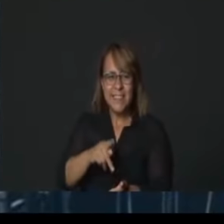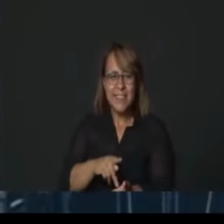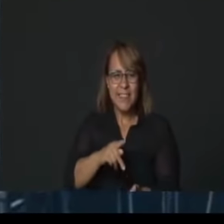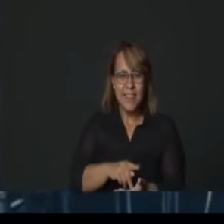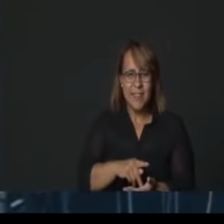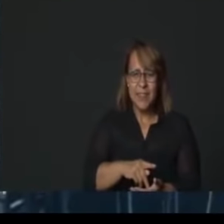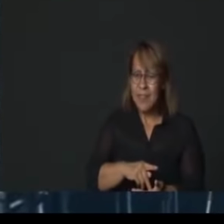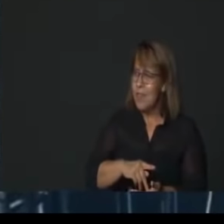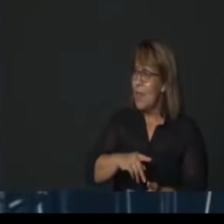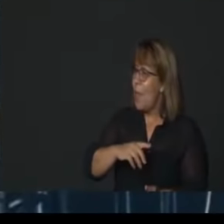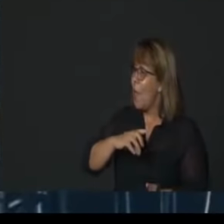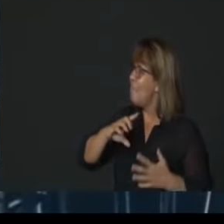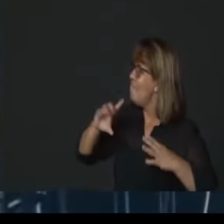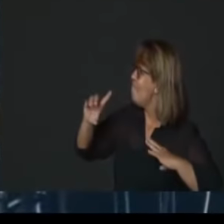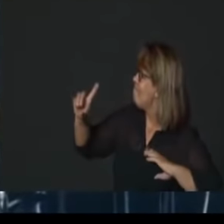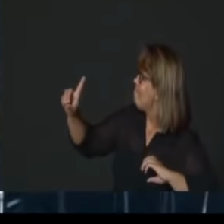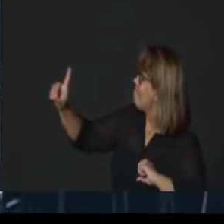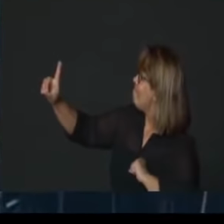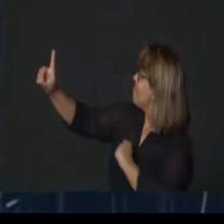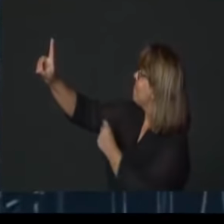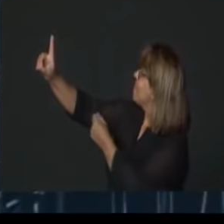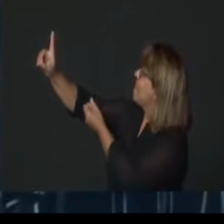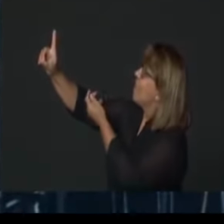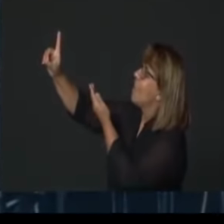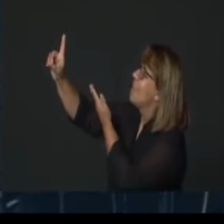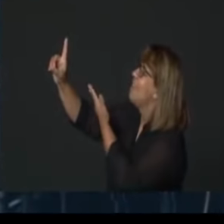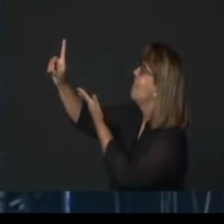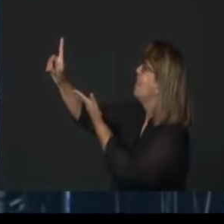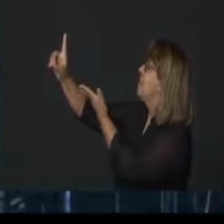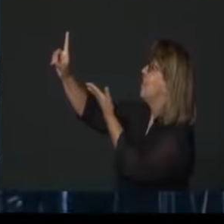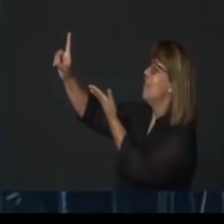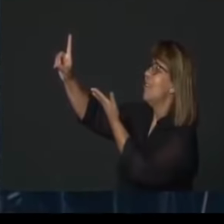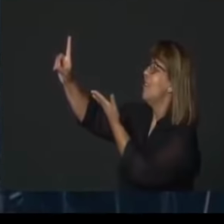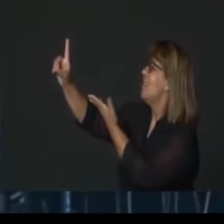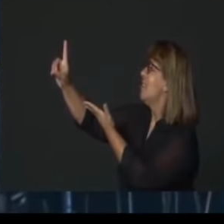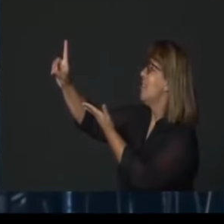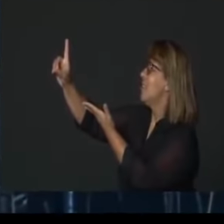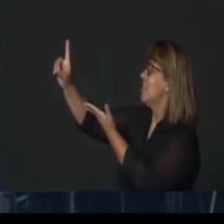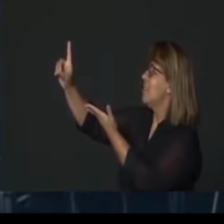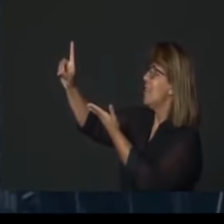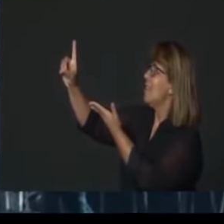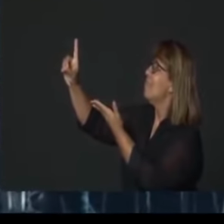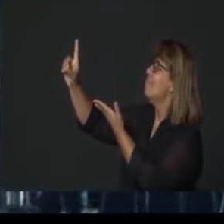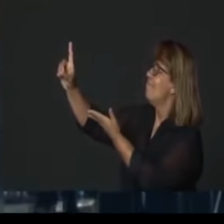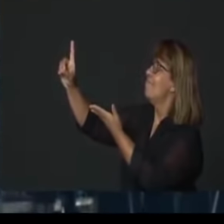vez. Teu amor